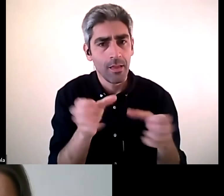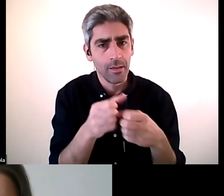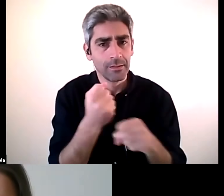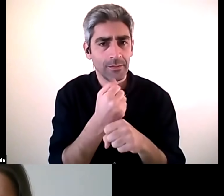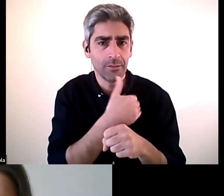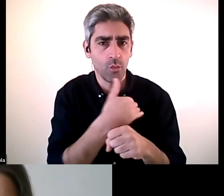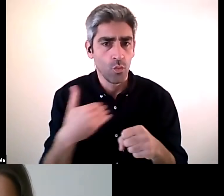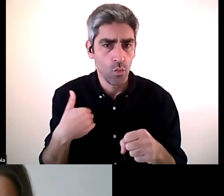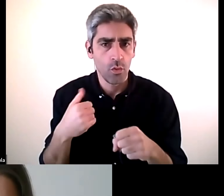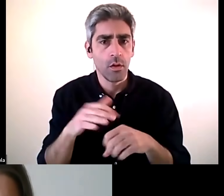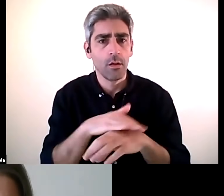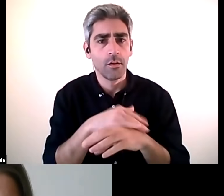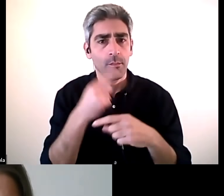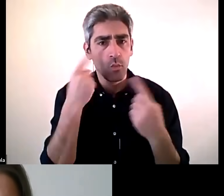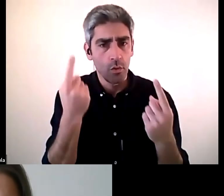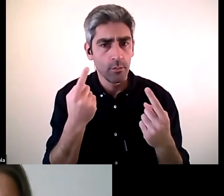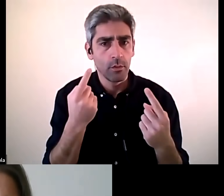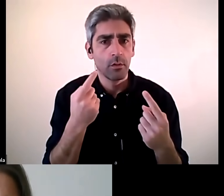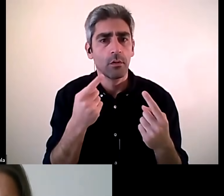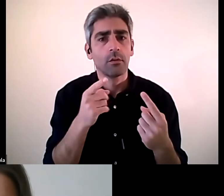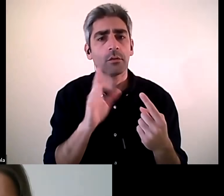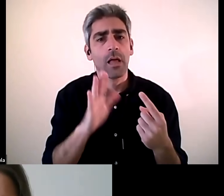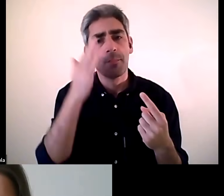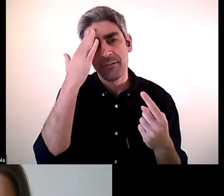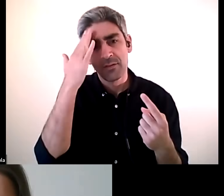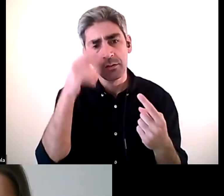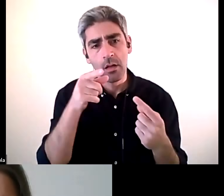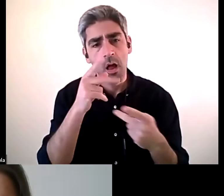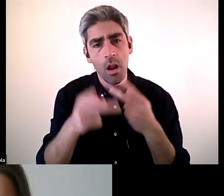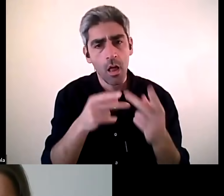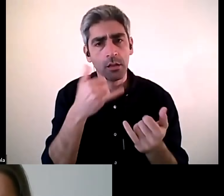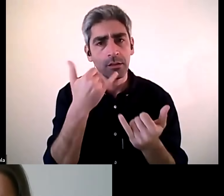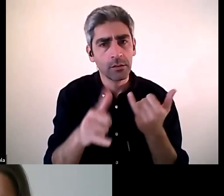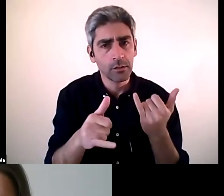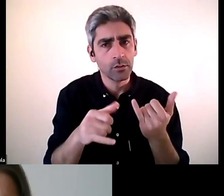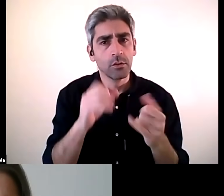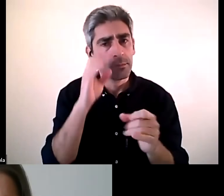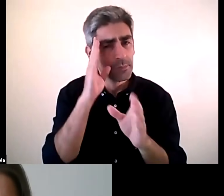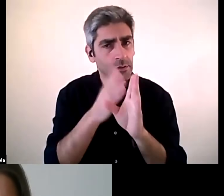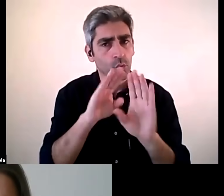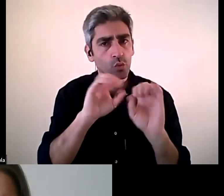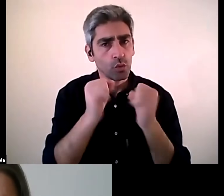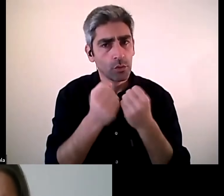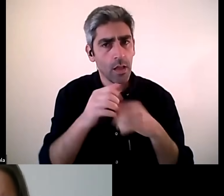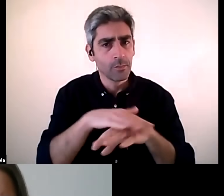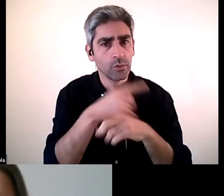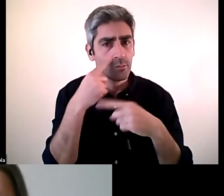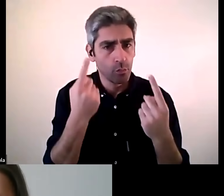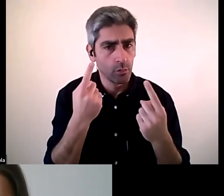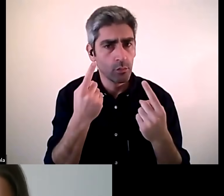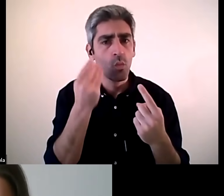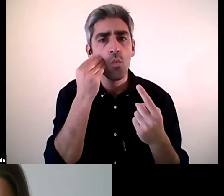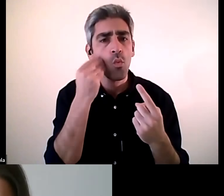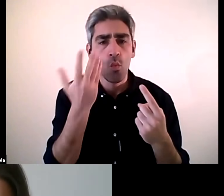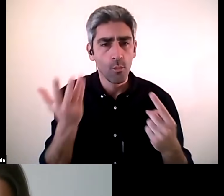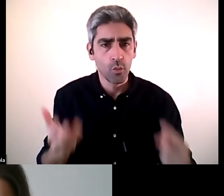no trabalho na administração pública? Está prevista a análise dos riscos psicossociais na administração pública?